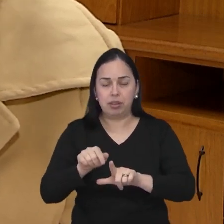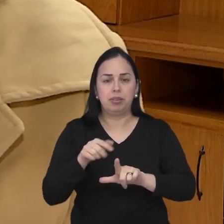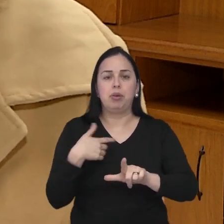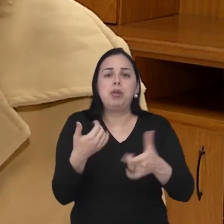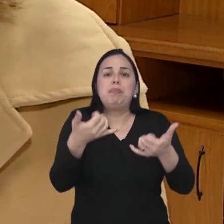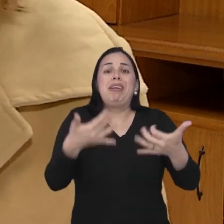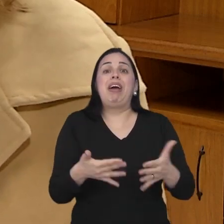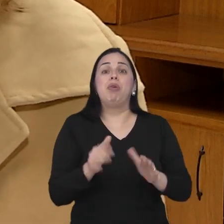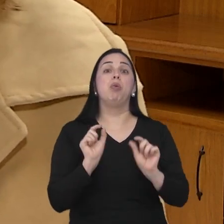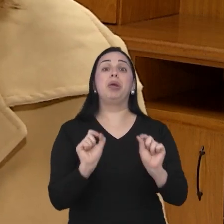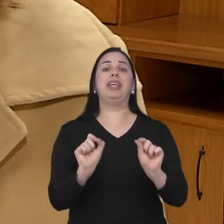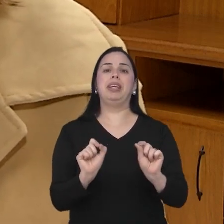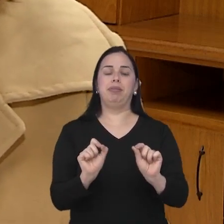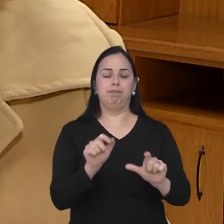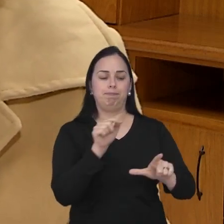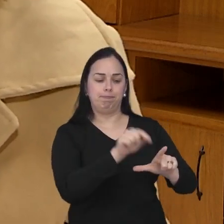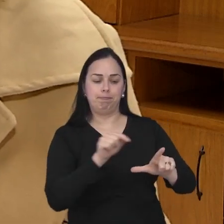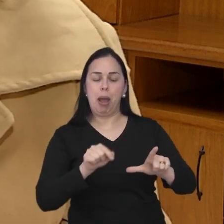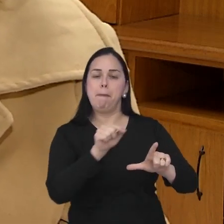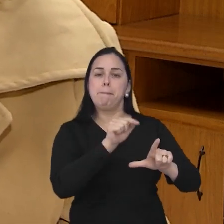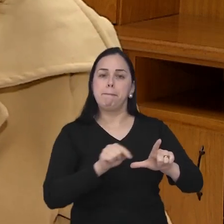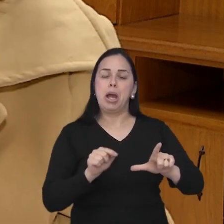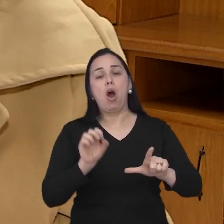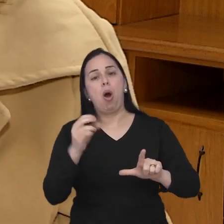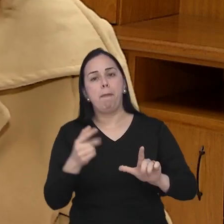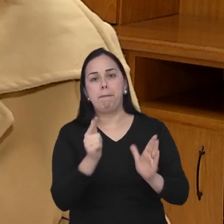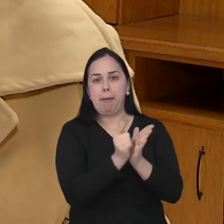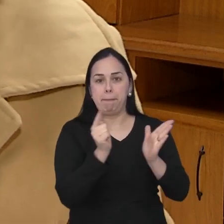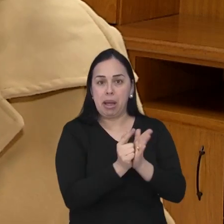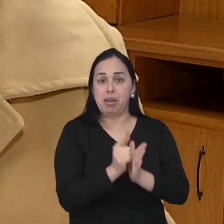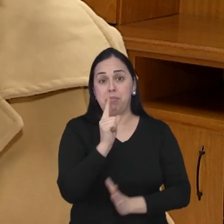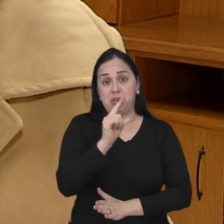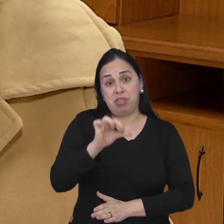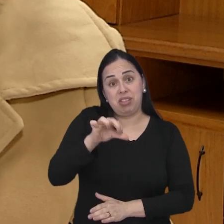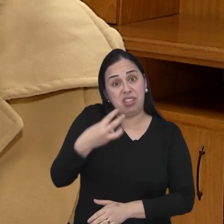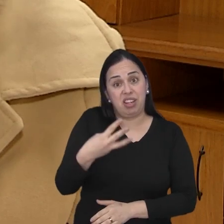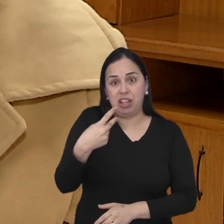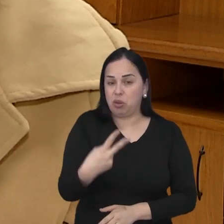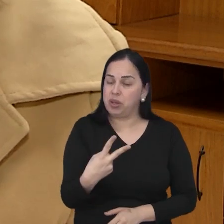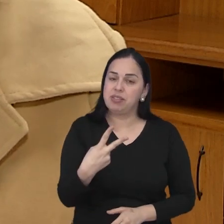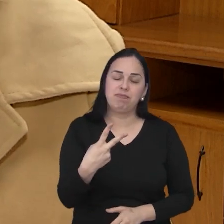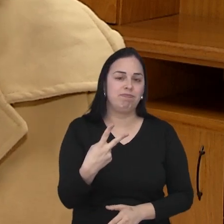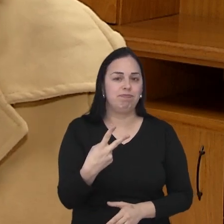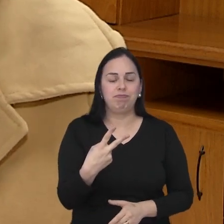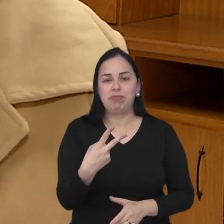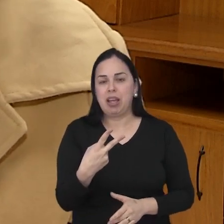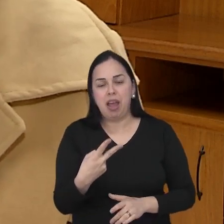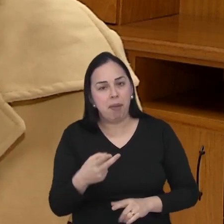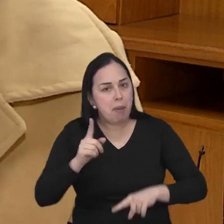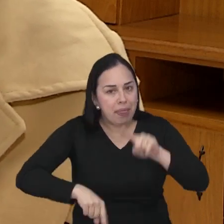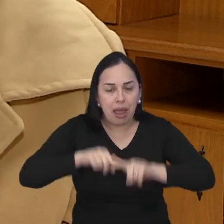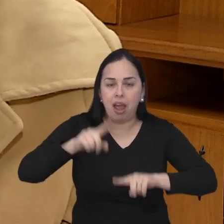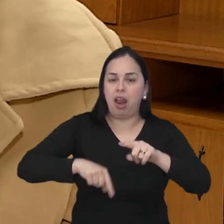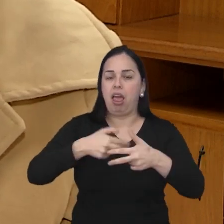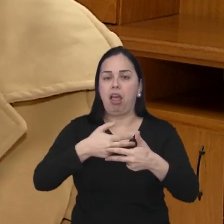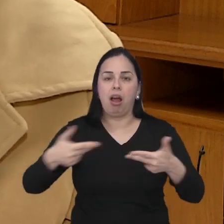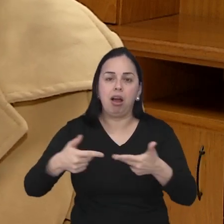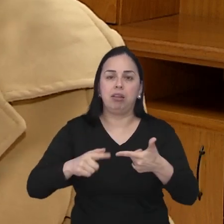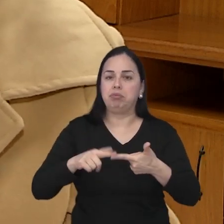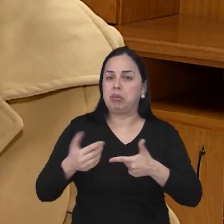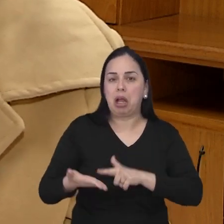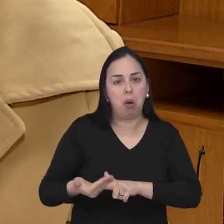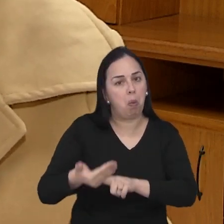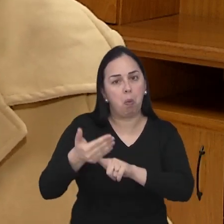votar. Não dizia o que exatamente, mas era uma coisa que em 1932 não tinha muito equipamento,